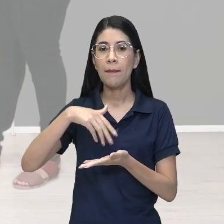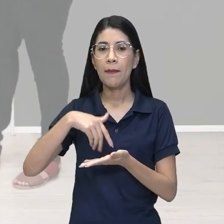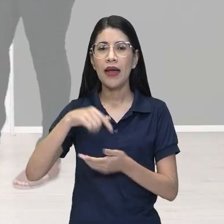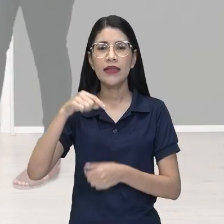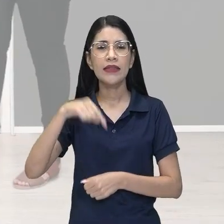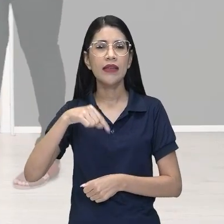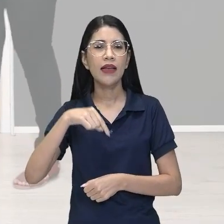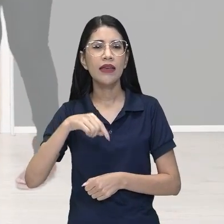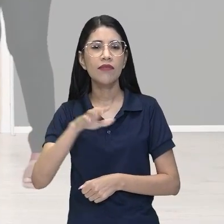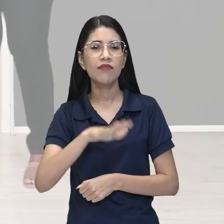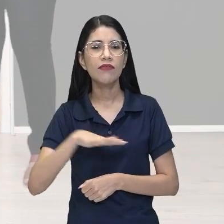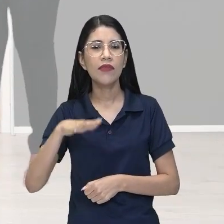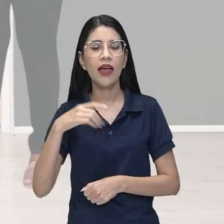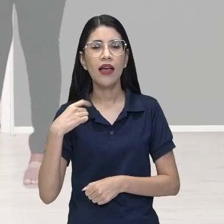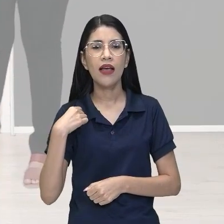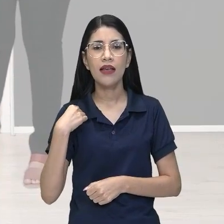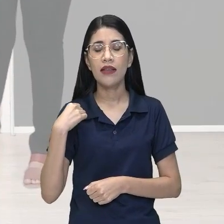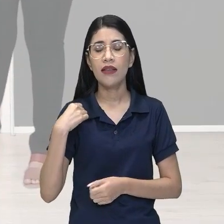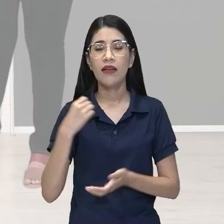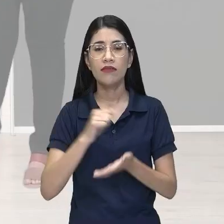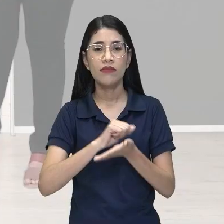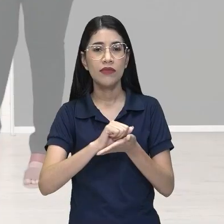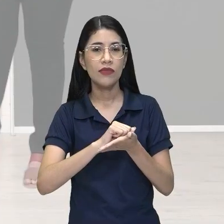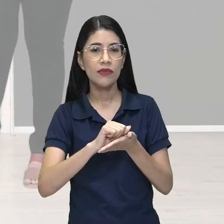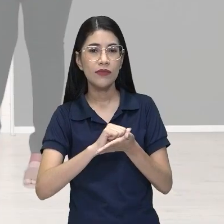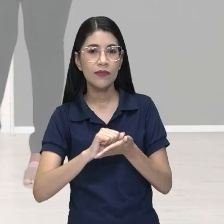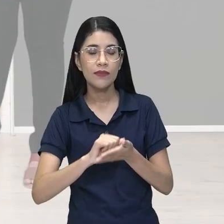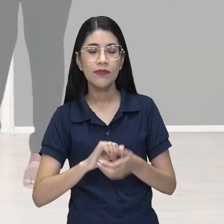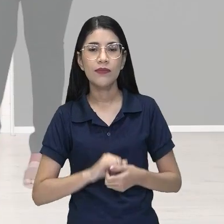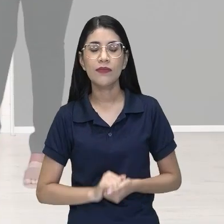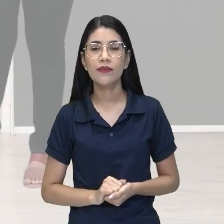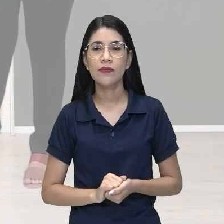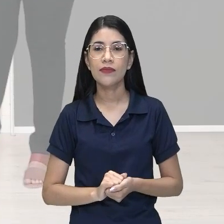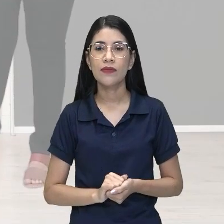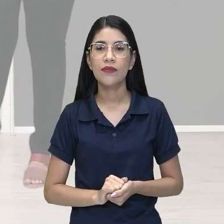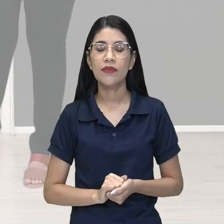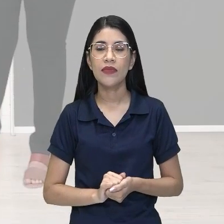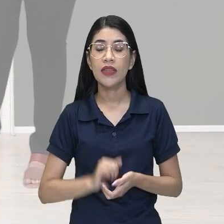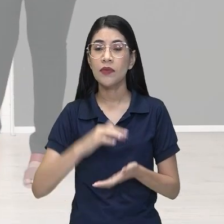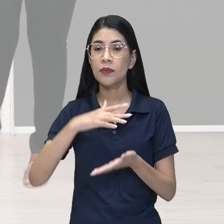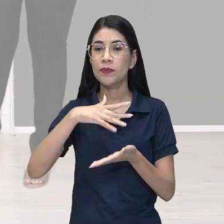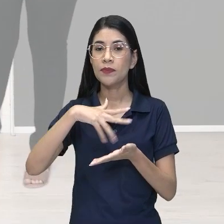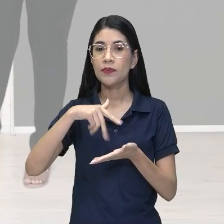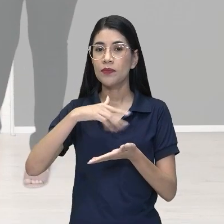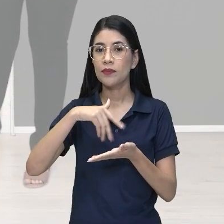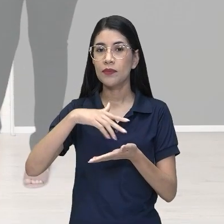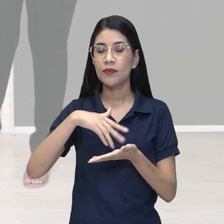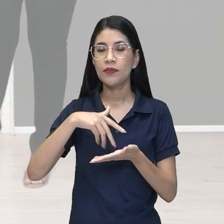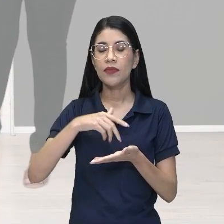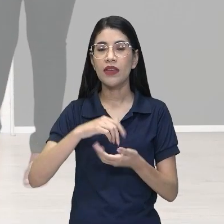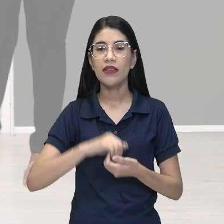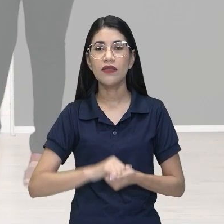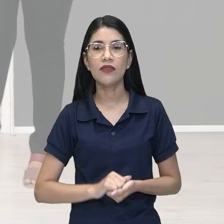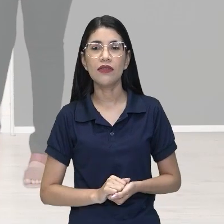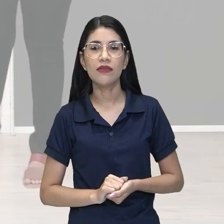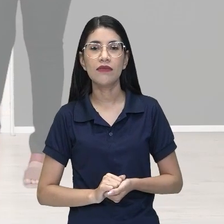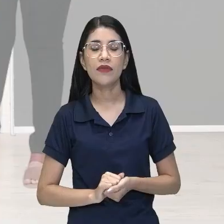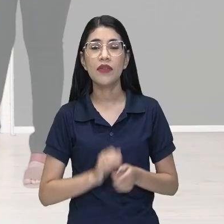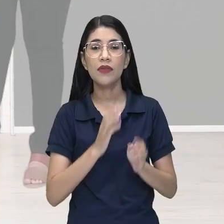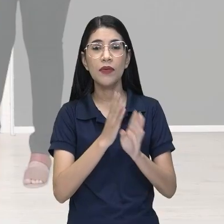aqui numa lavanderia? As bases, elas são encontradas